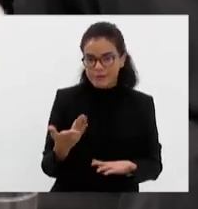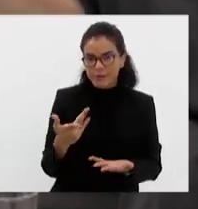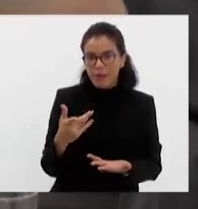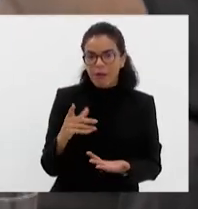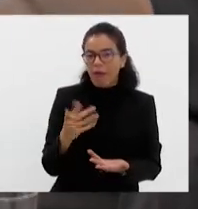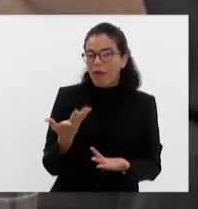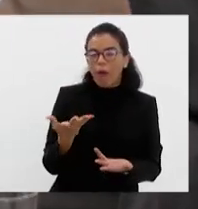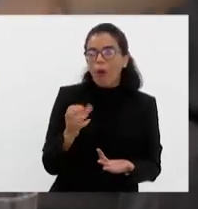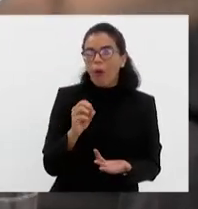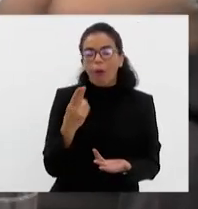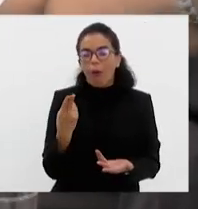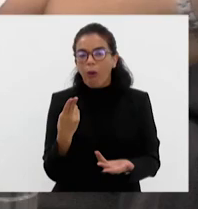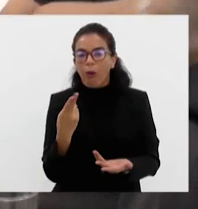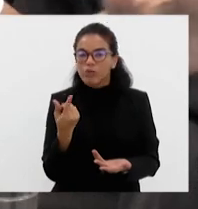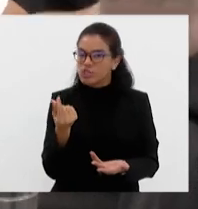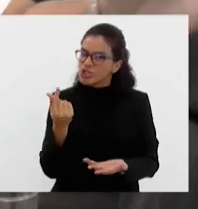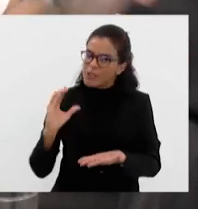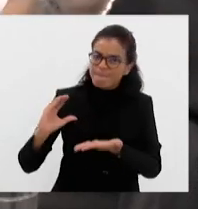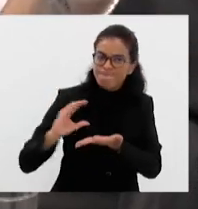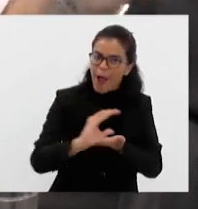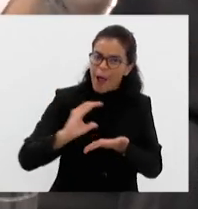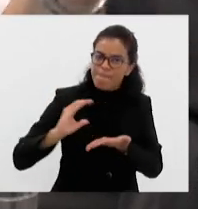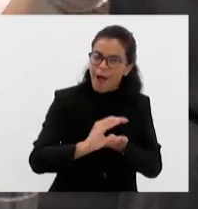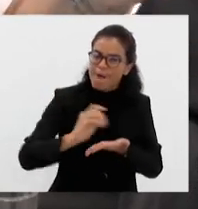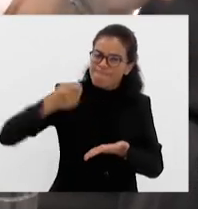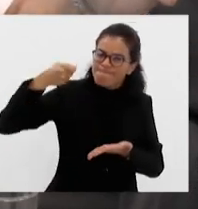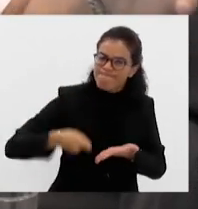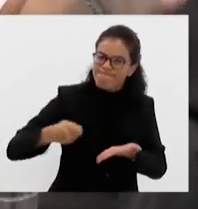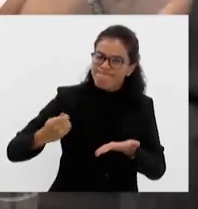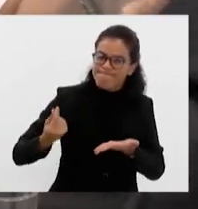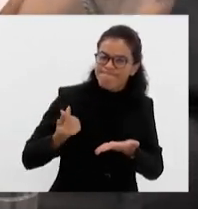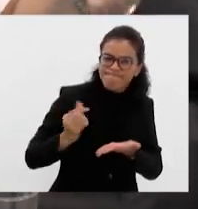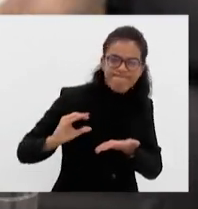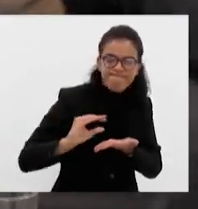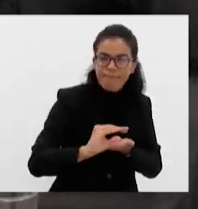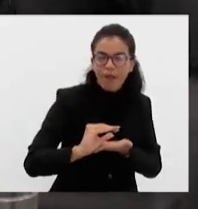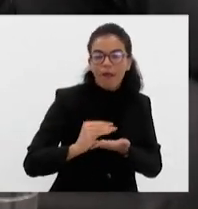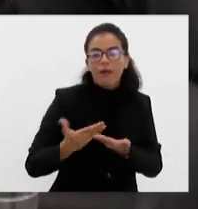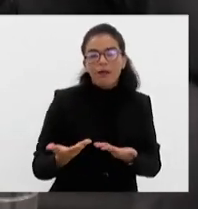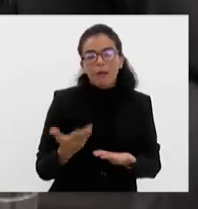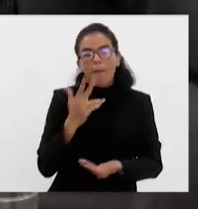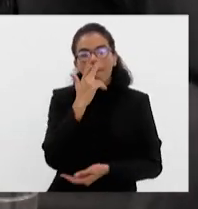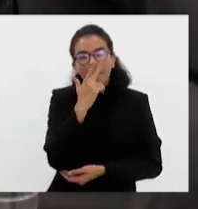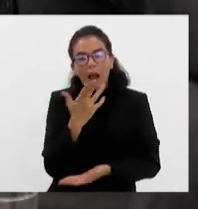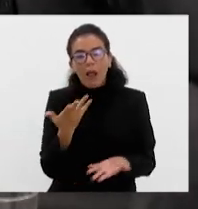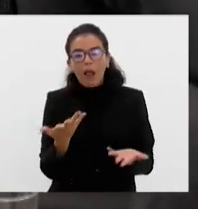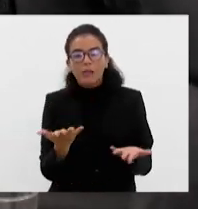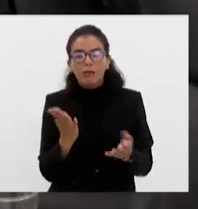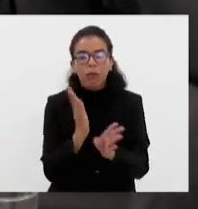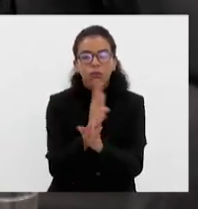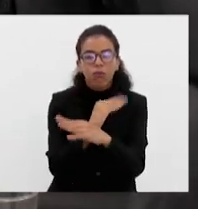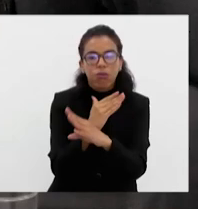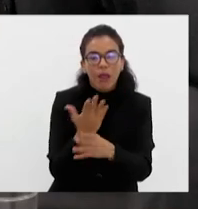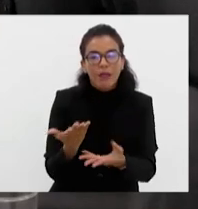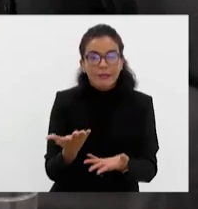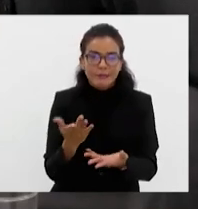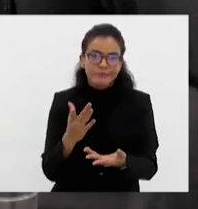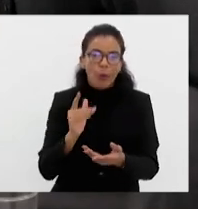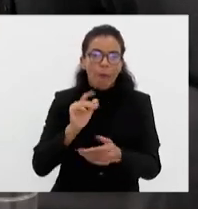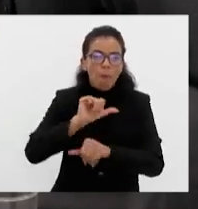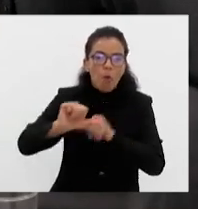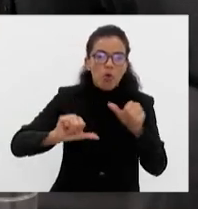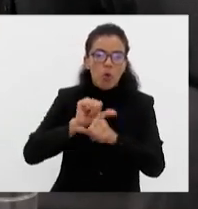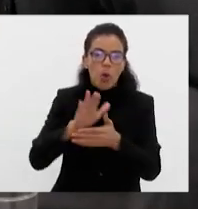atrair investimento. E a coisa me pareceu que não desdobrou nesse